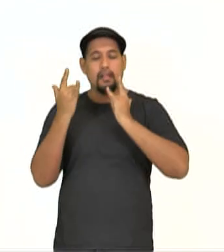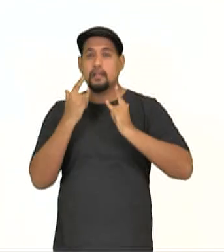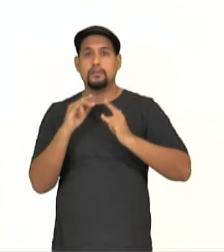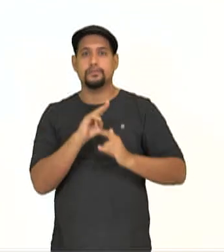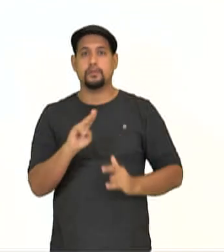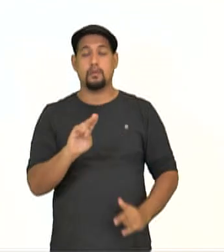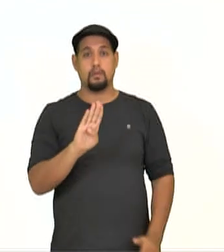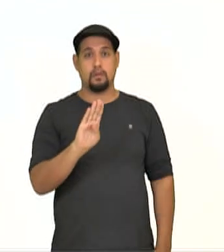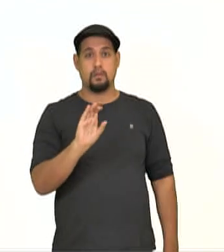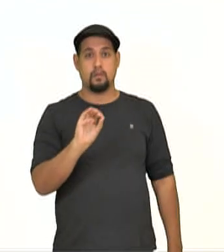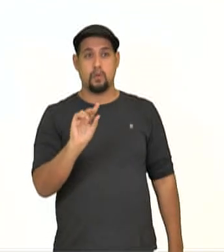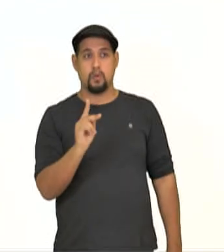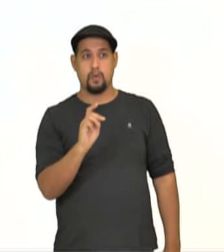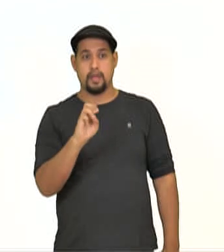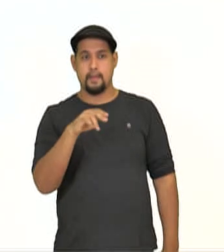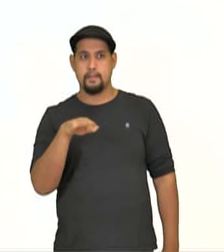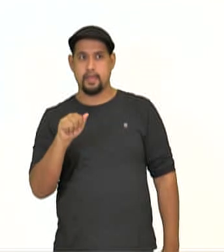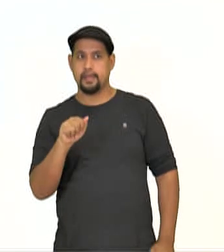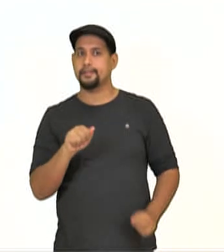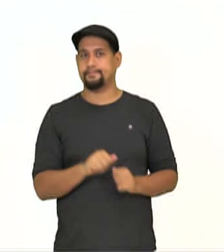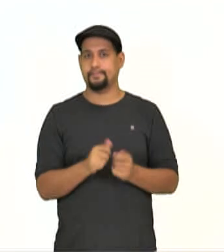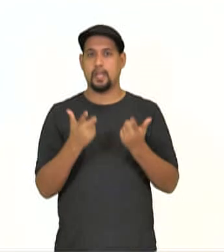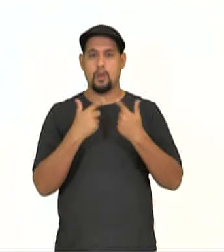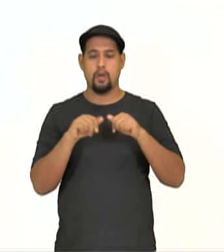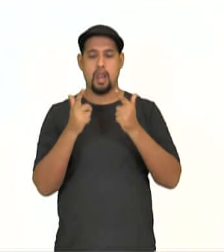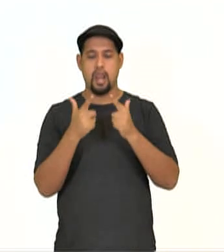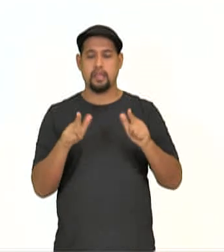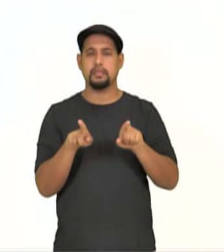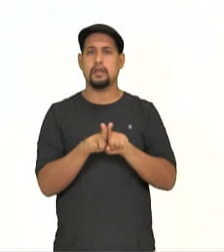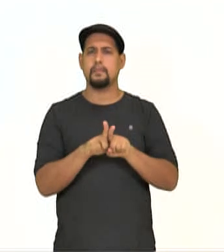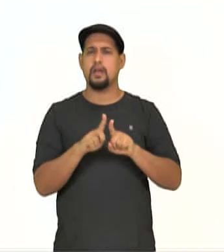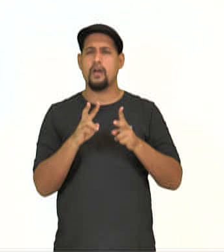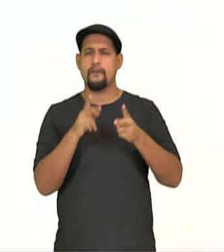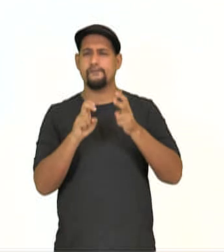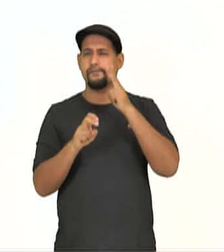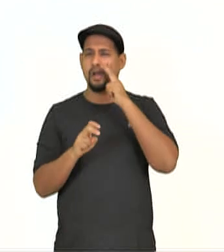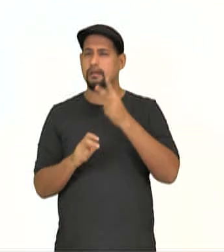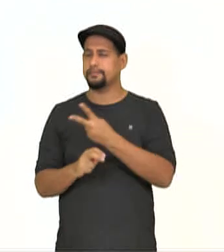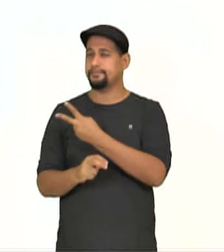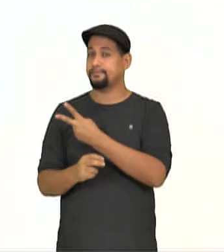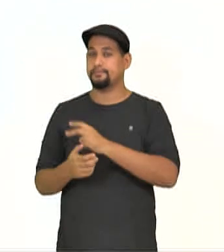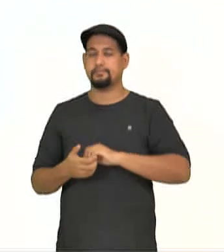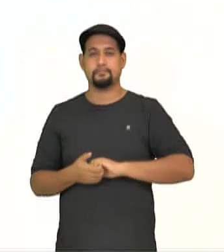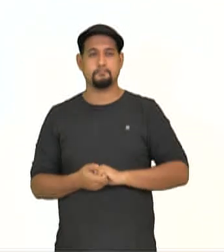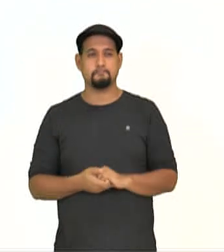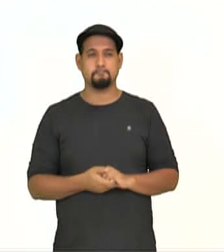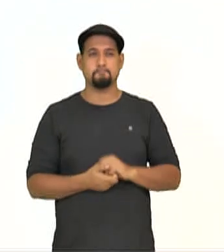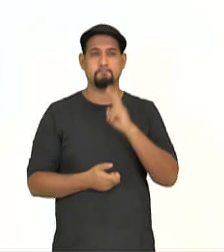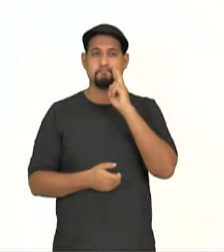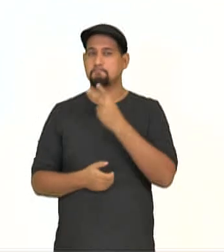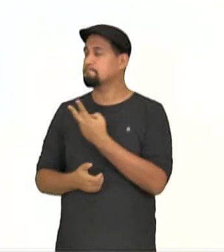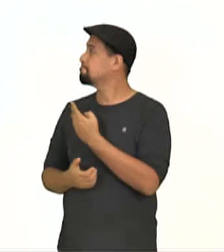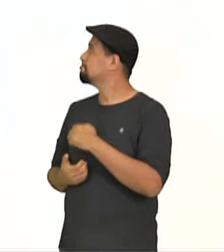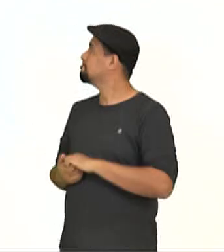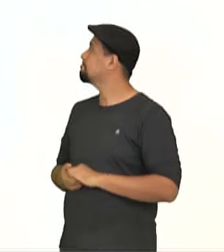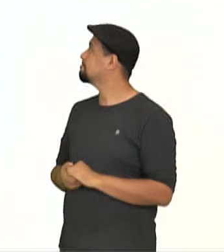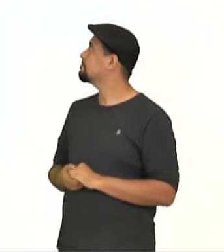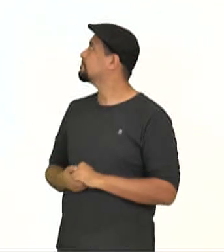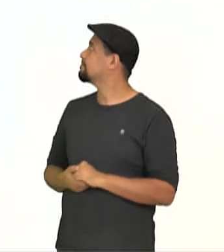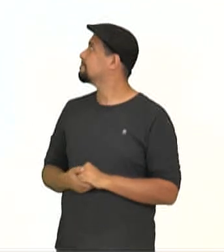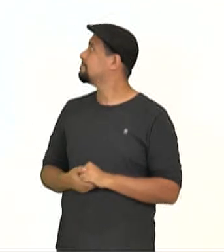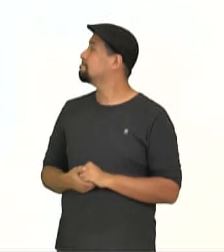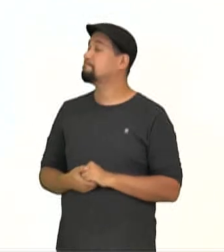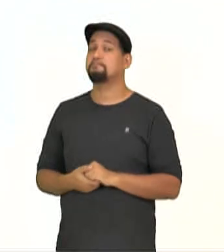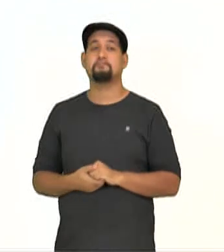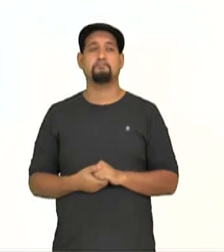de boemia, na linguagem literária também. Vamos a um fragmento do poema? Olha o que ele diz. Cara